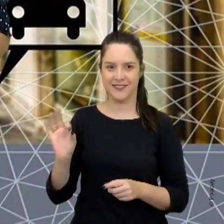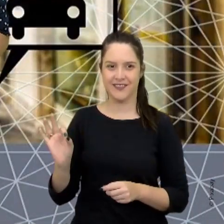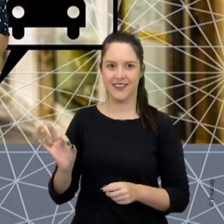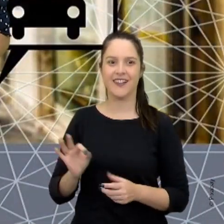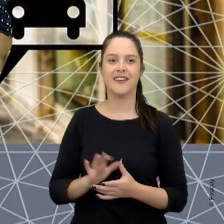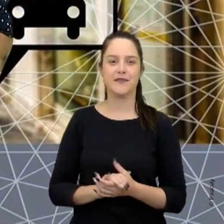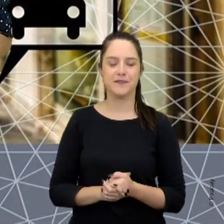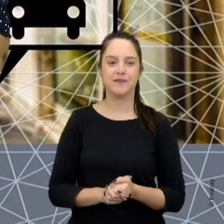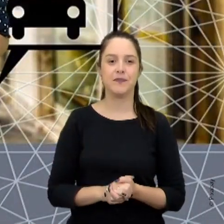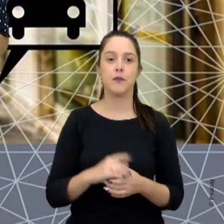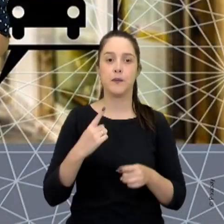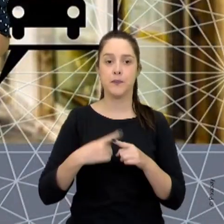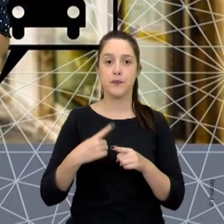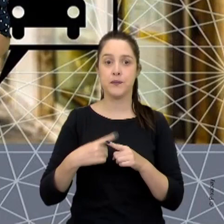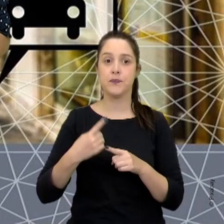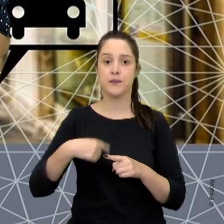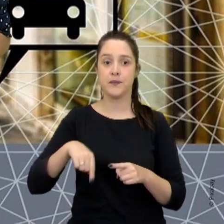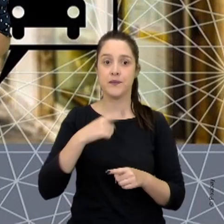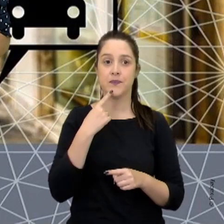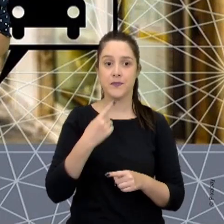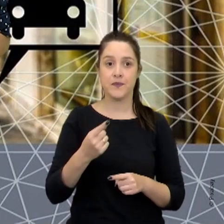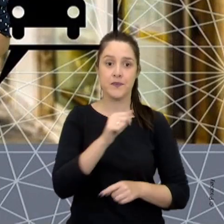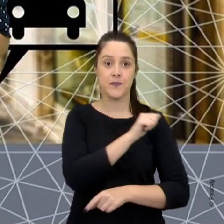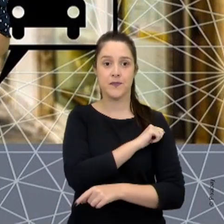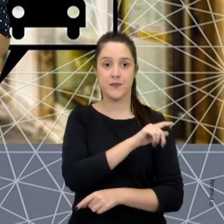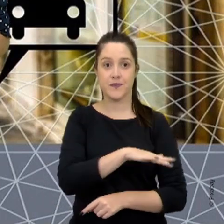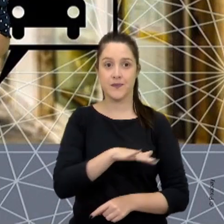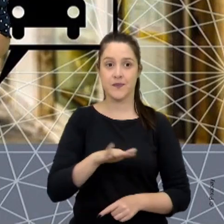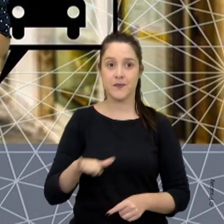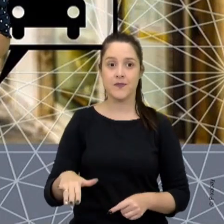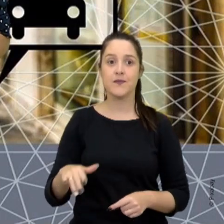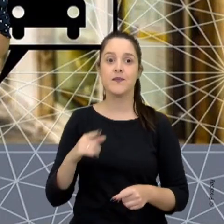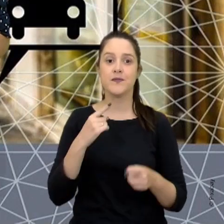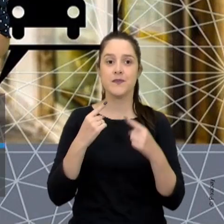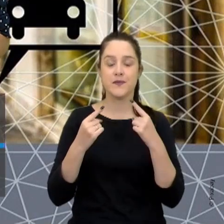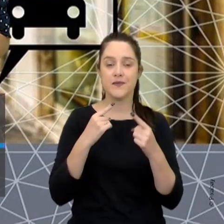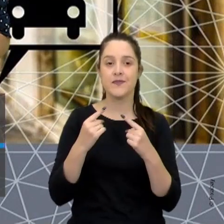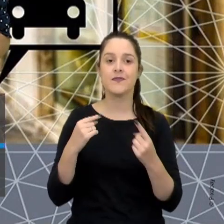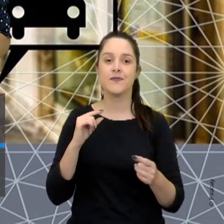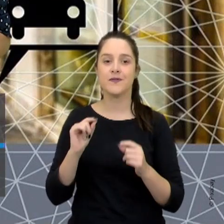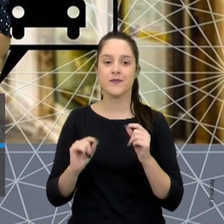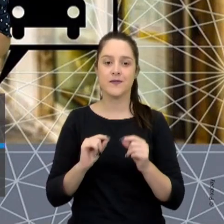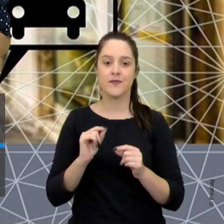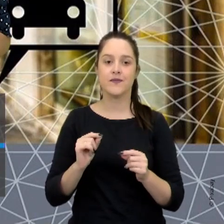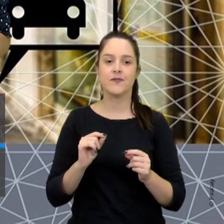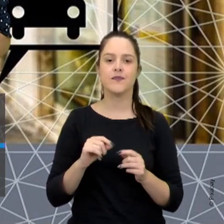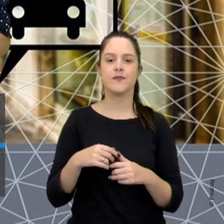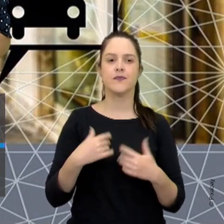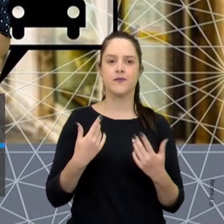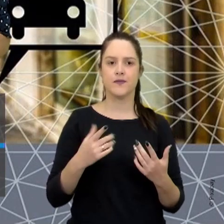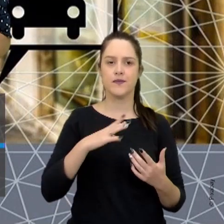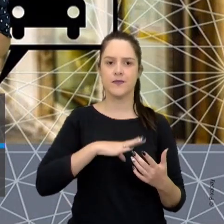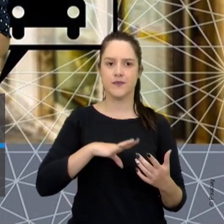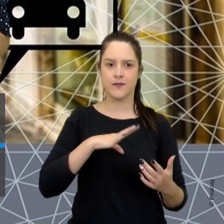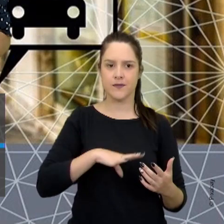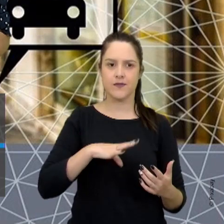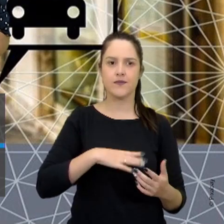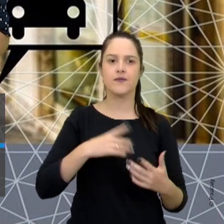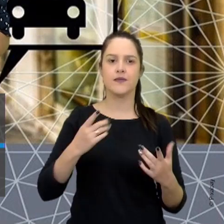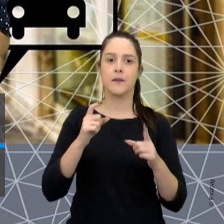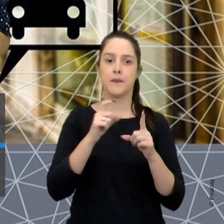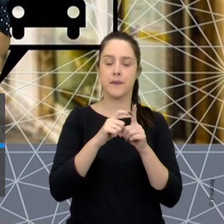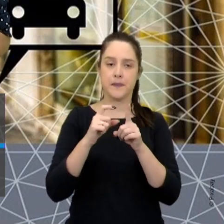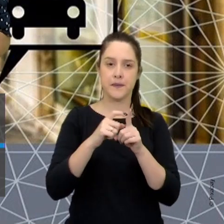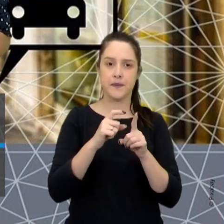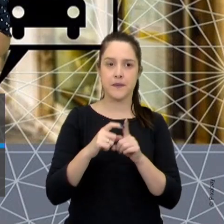né? Porque quando eu estou falando, por exemplo, com os alunos de língua portuguesa, eu falo da leitura de textos, e os textos, eles não são só aqueles com palavras, né? Tem o texto que